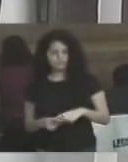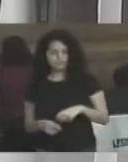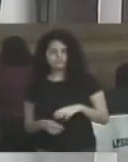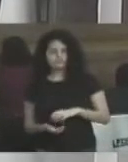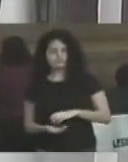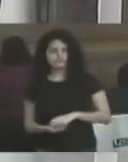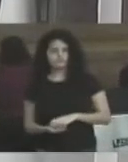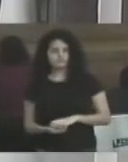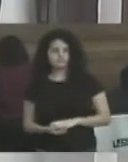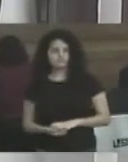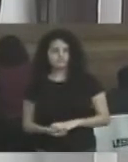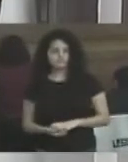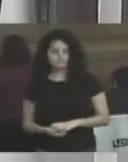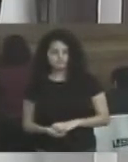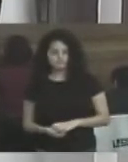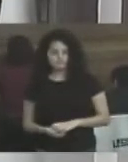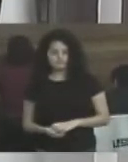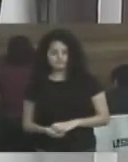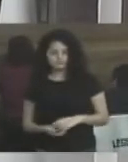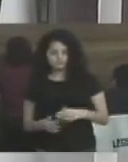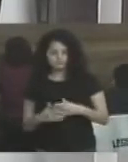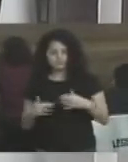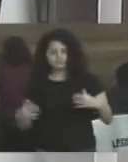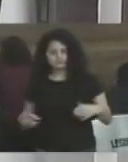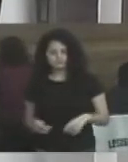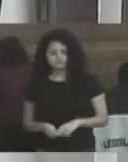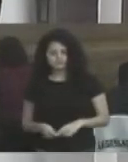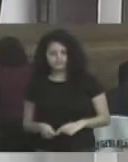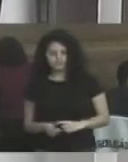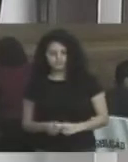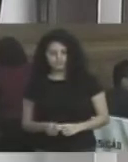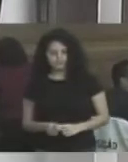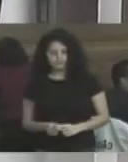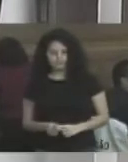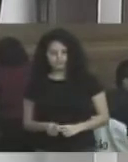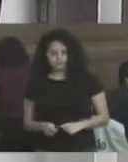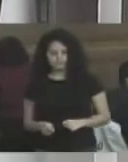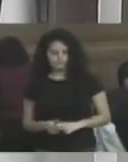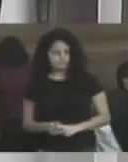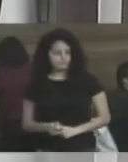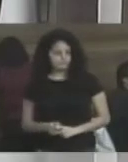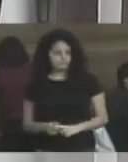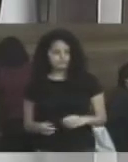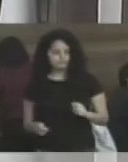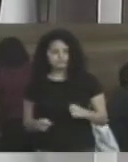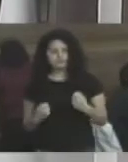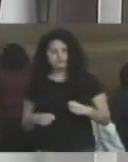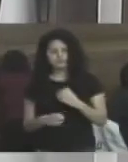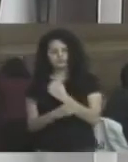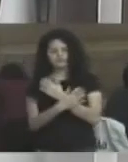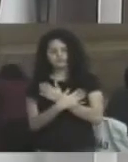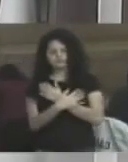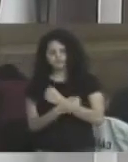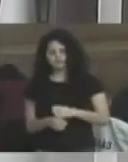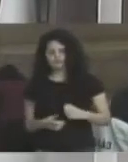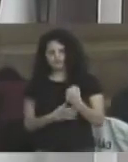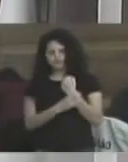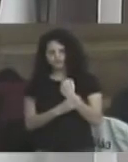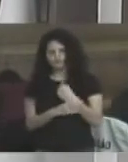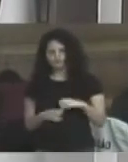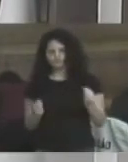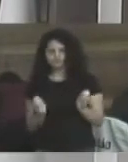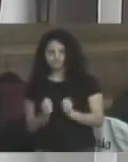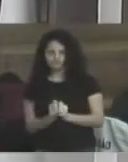são contempladas com emprego na nossa cidade aqui. Então, eles têm que vir também para abraçar a causa e lutar com a gente. Tá? Então, eu